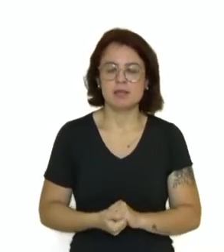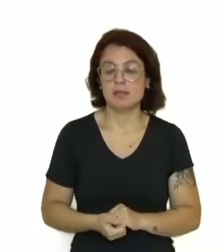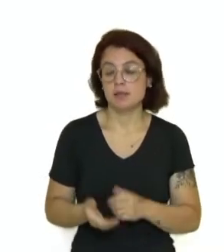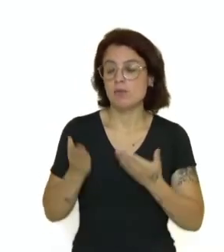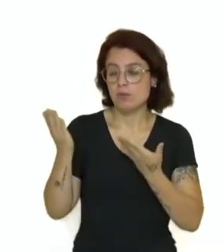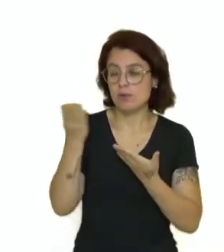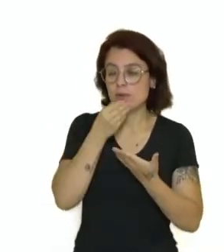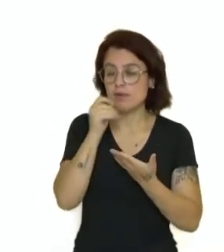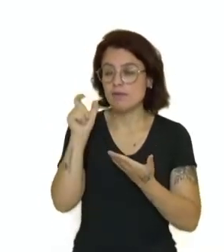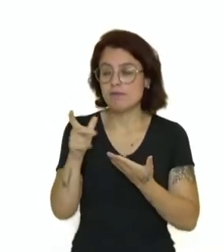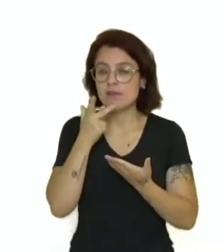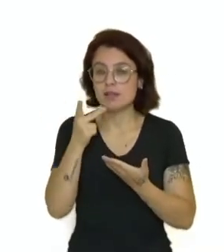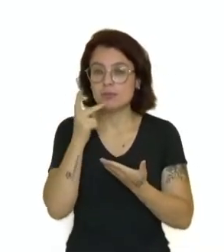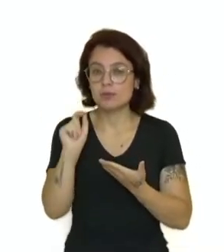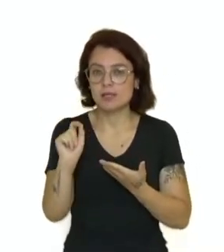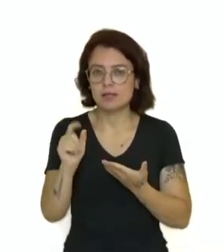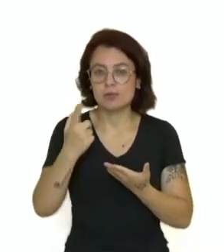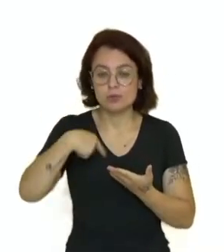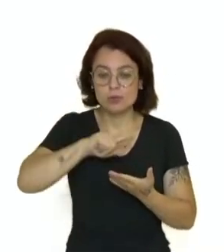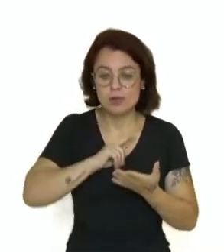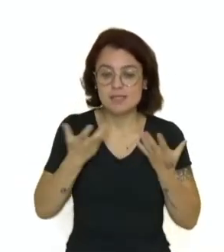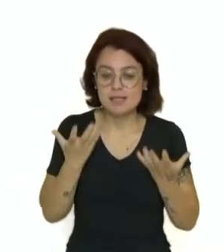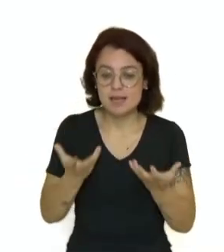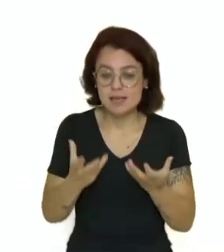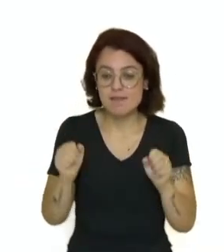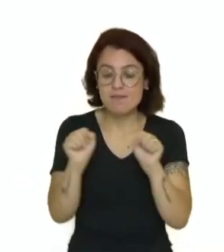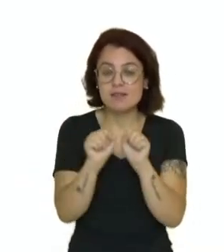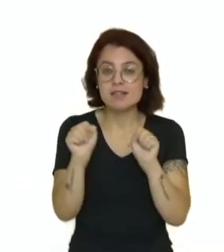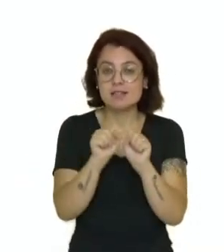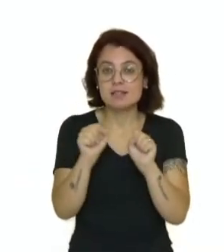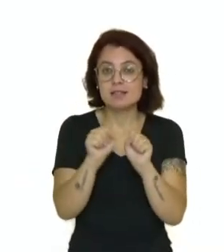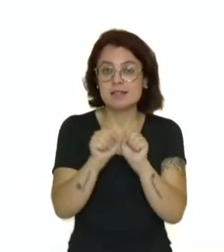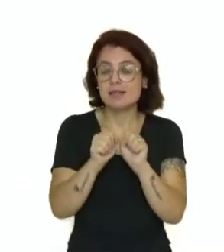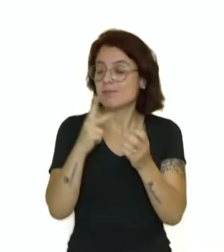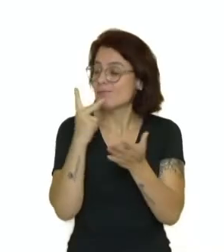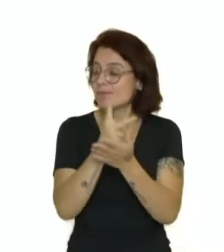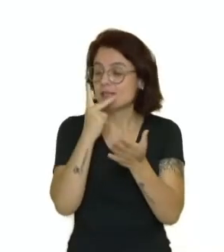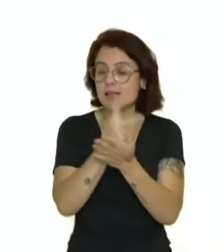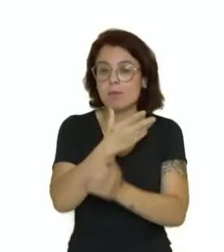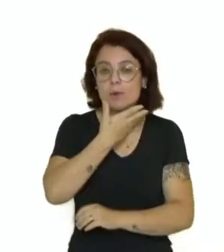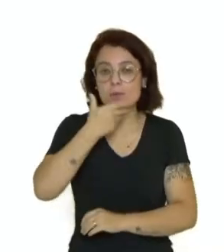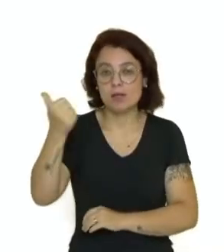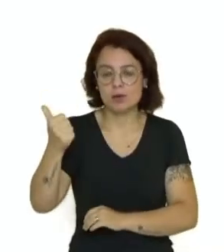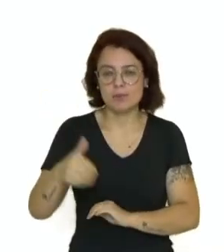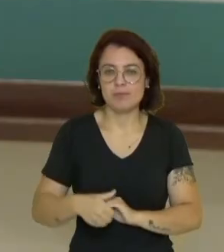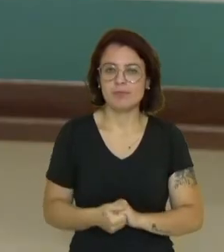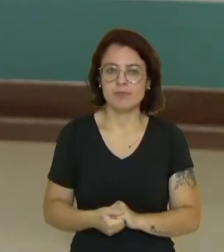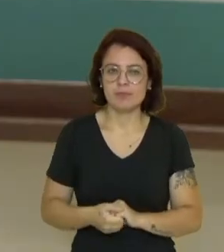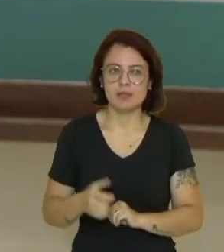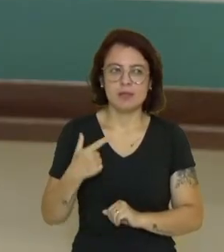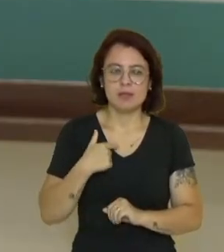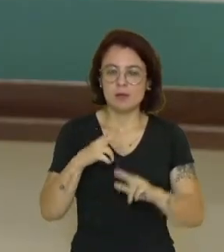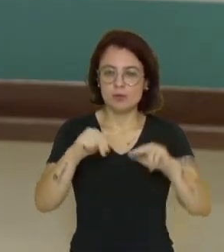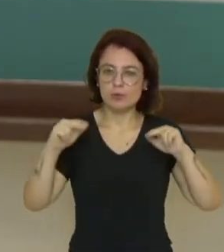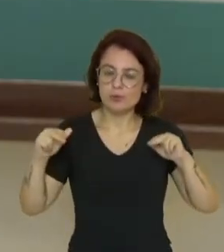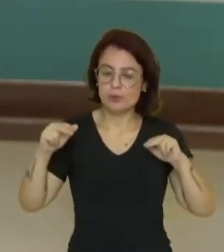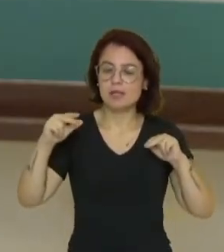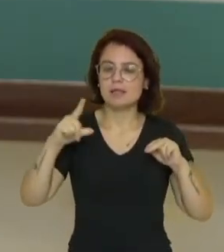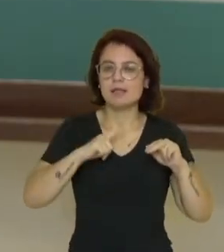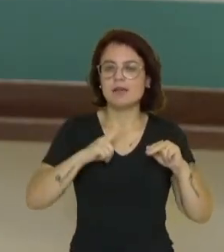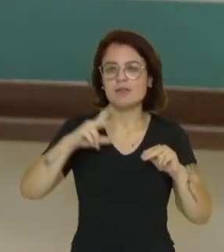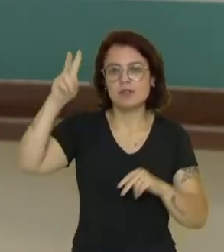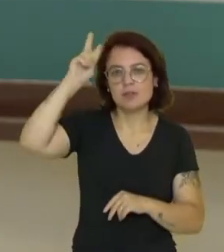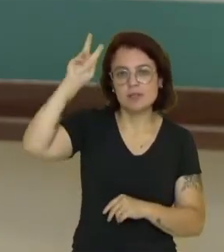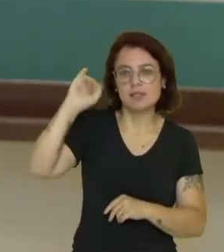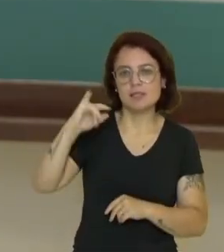está falando, né? Virtude é a permanente disposição de caráter. Eu nunca sou virtuosa se eu vou agir